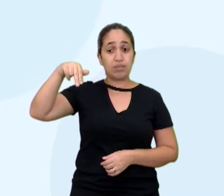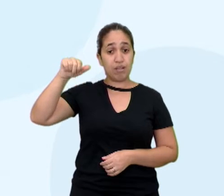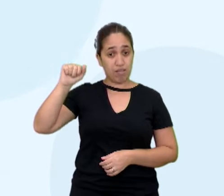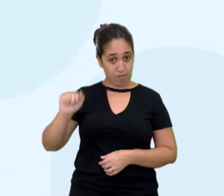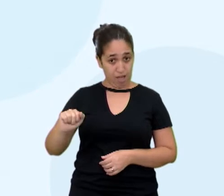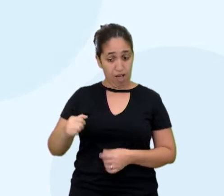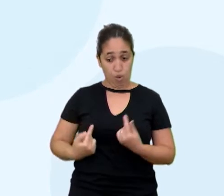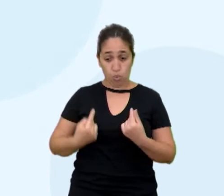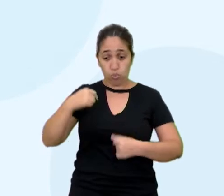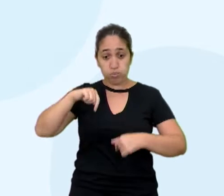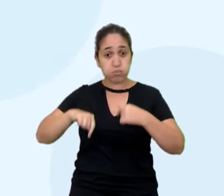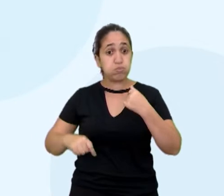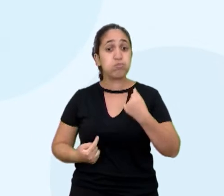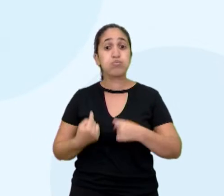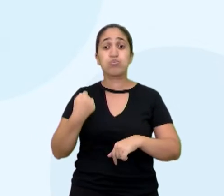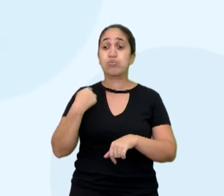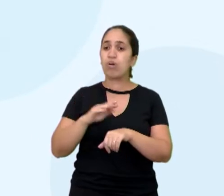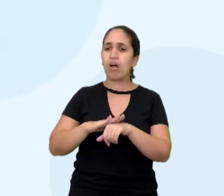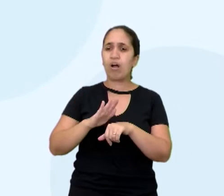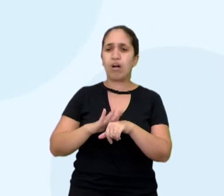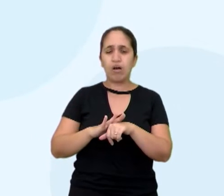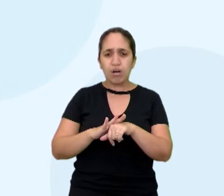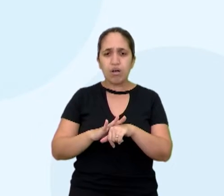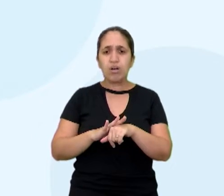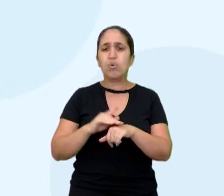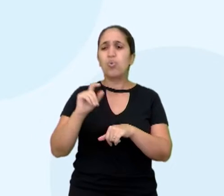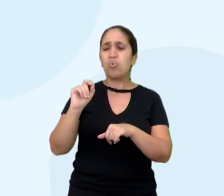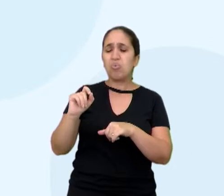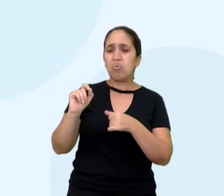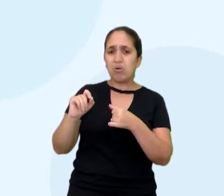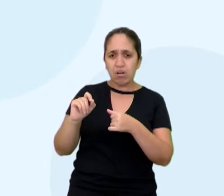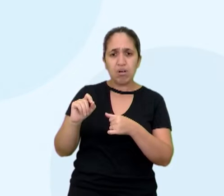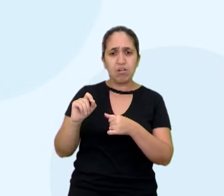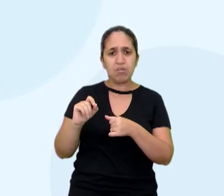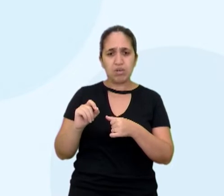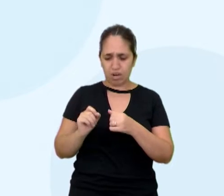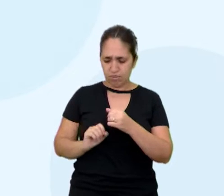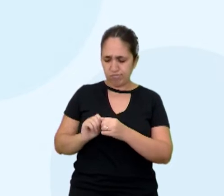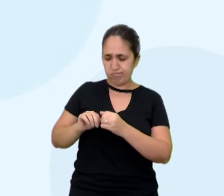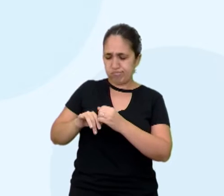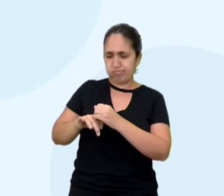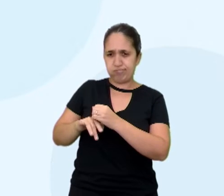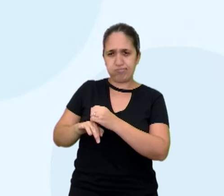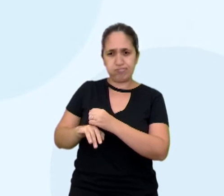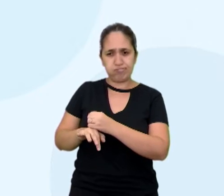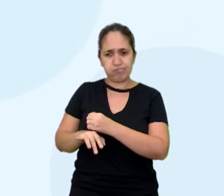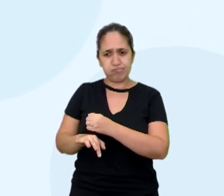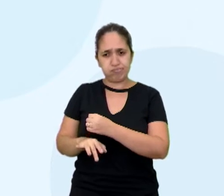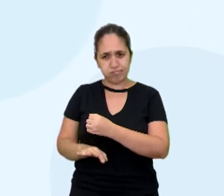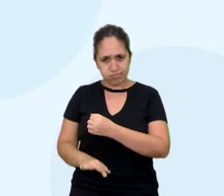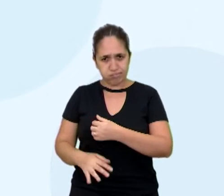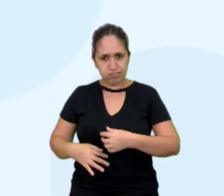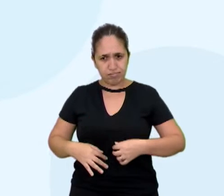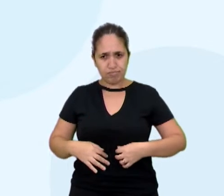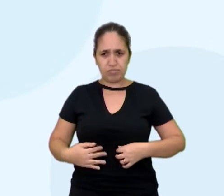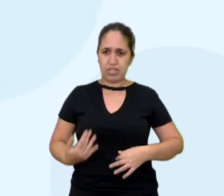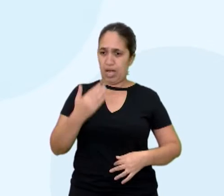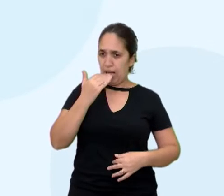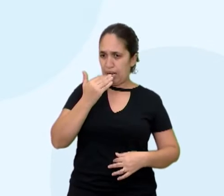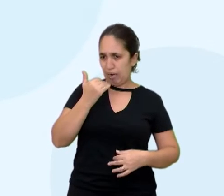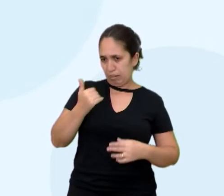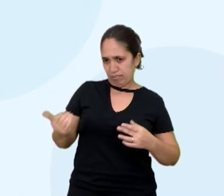vai atuar, ou seja, ele vai responder, né, durante aí a presença de alimento ou